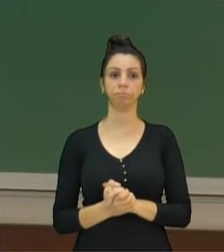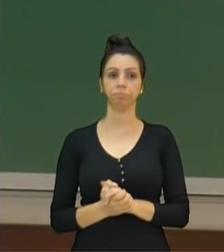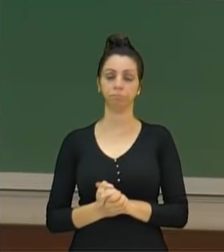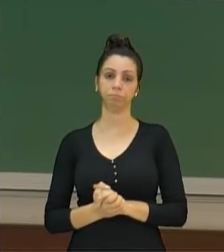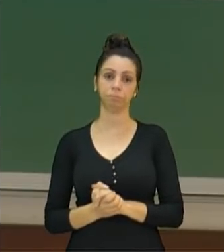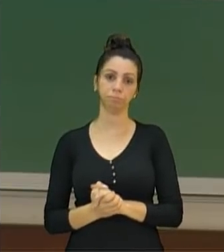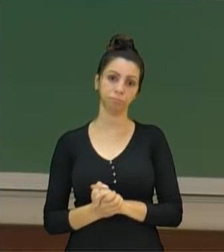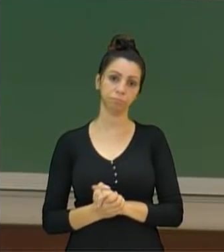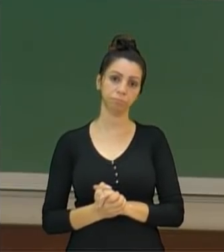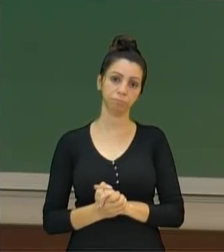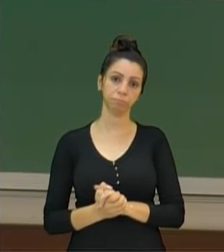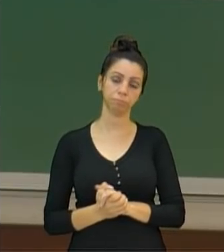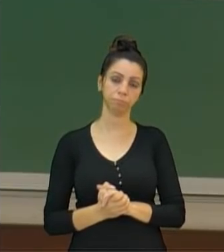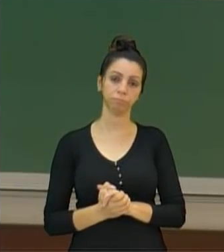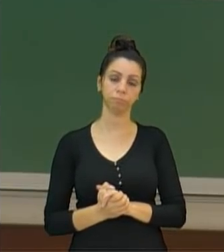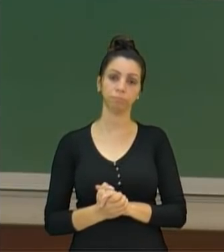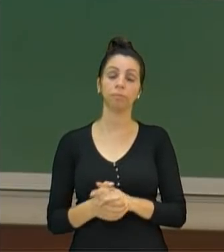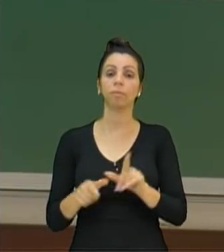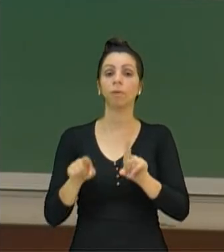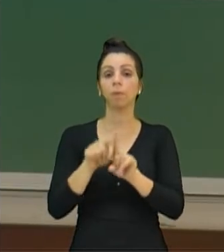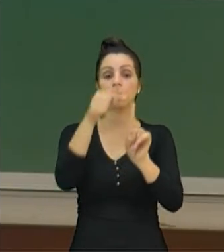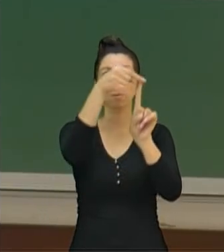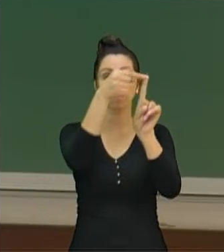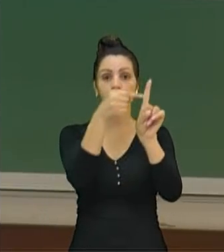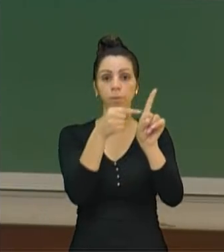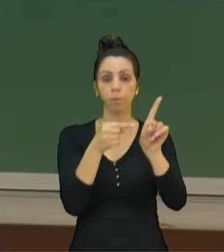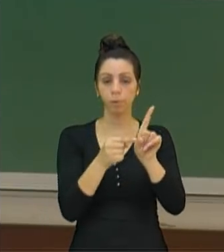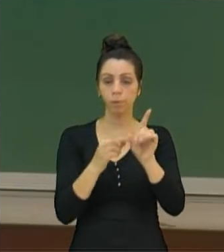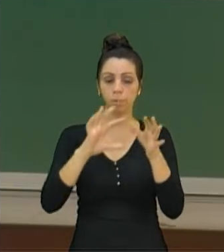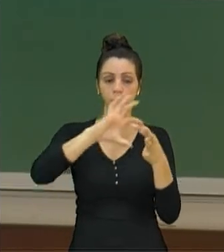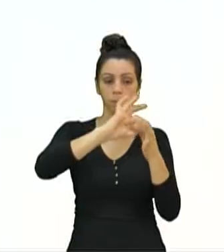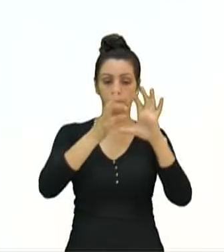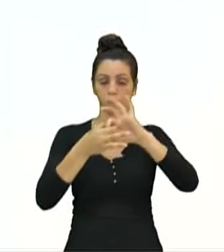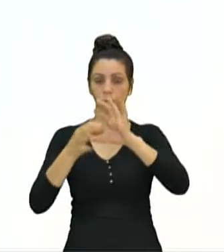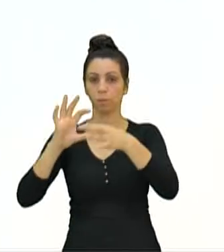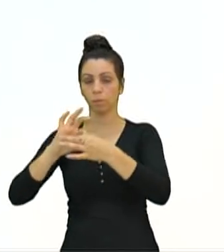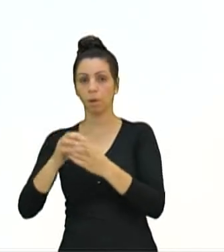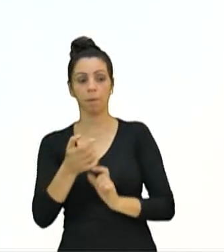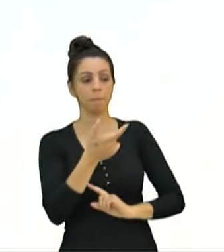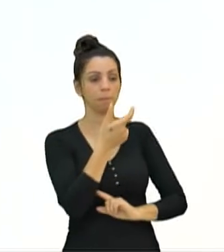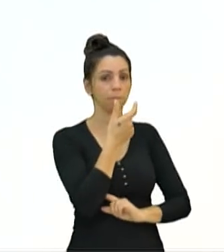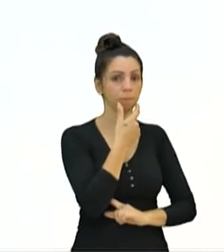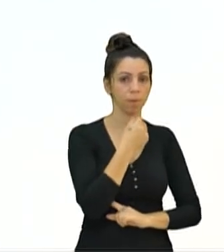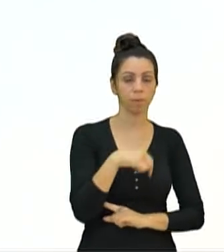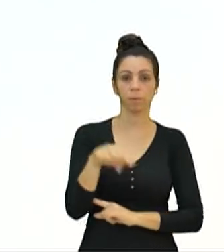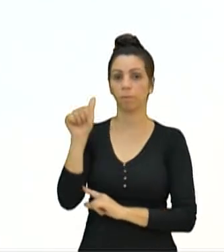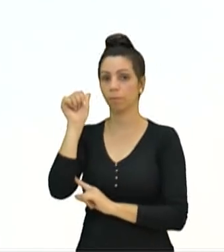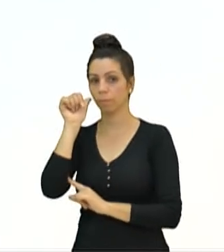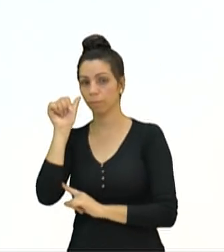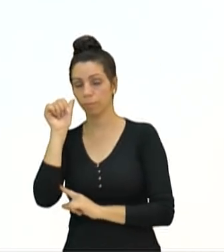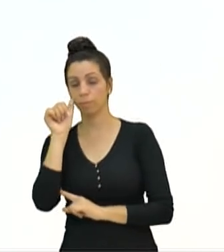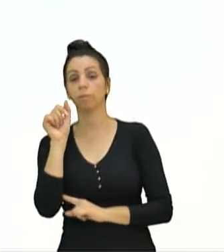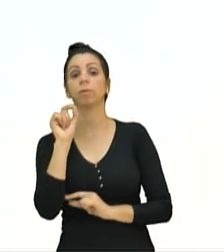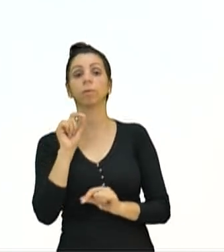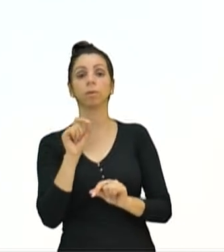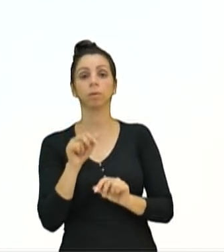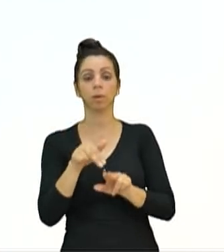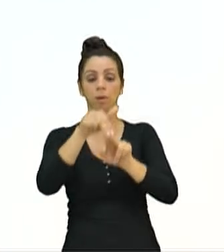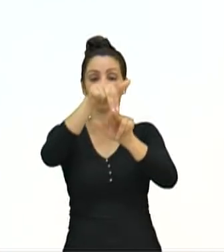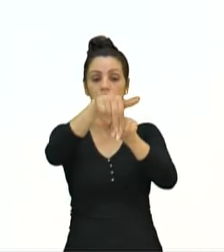As modalidades olímpicas, tanto para o masculino como o feminino, são o trampolim de 3